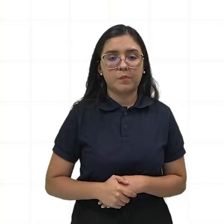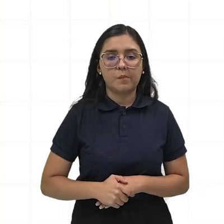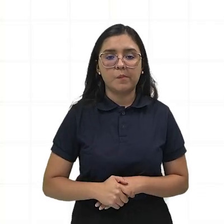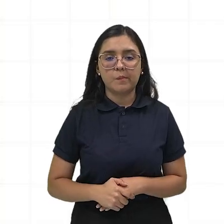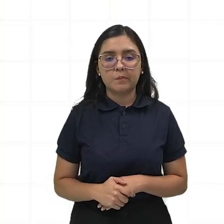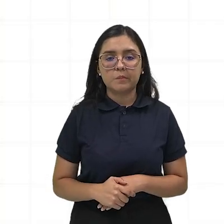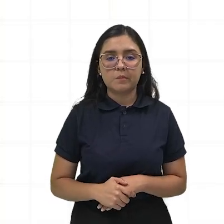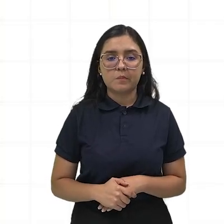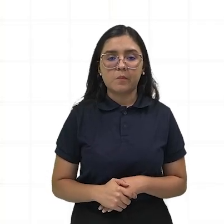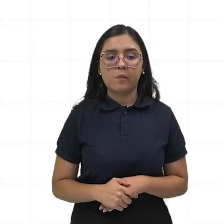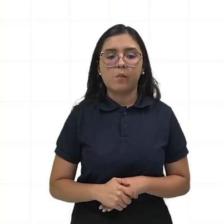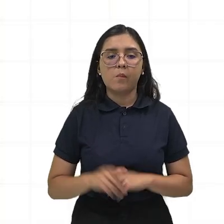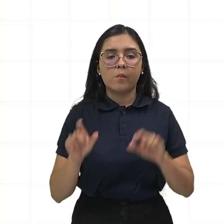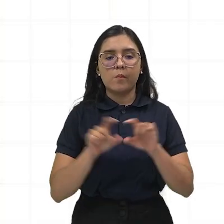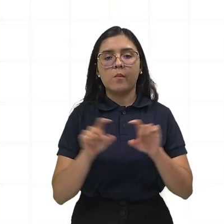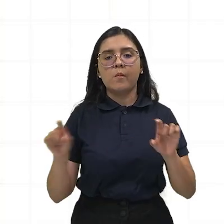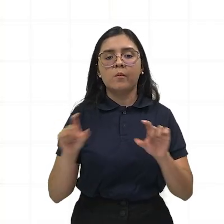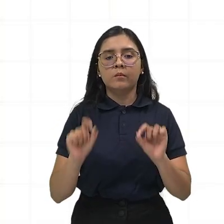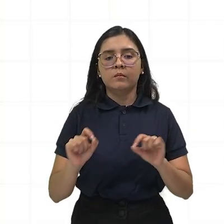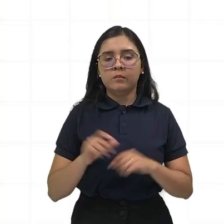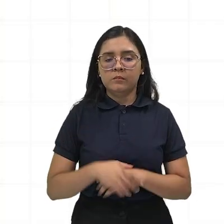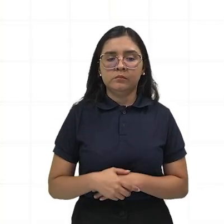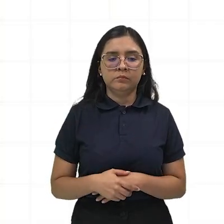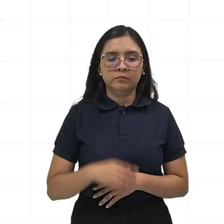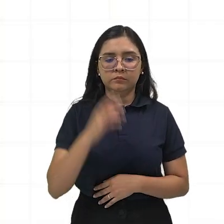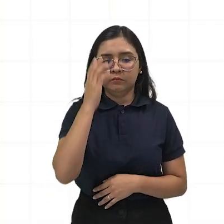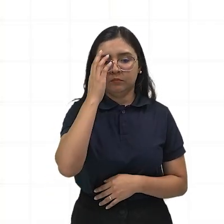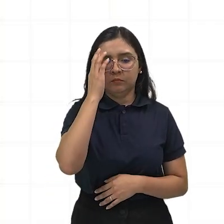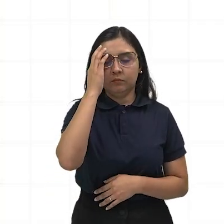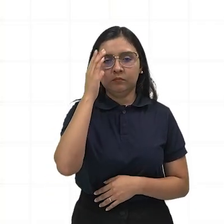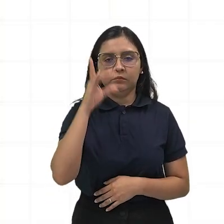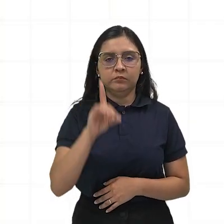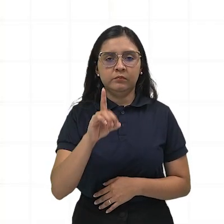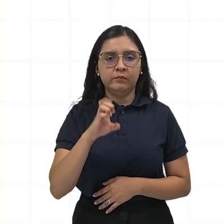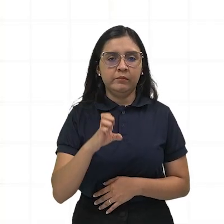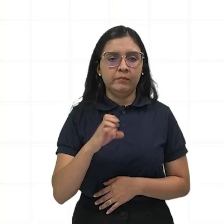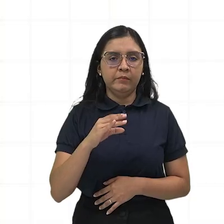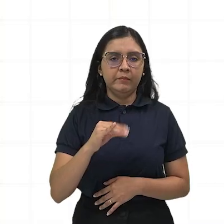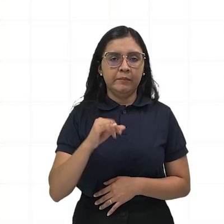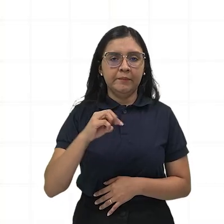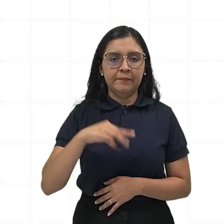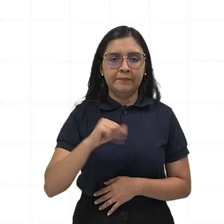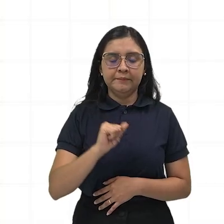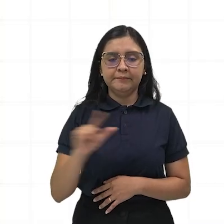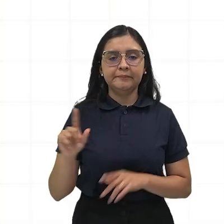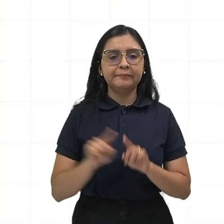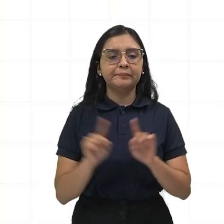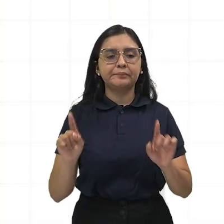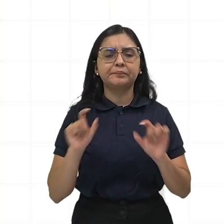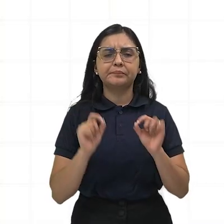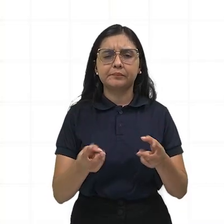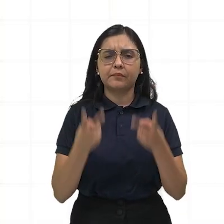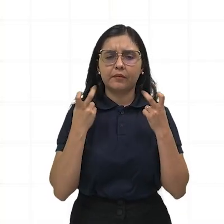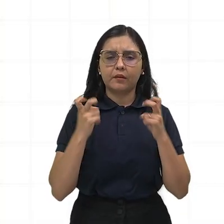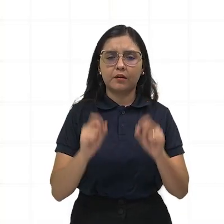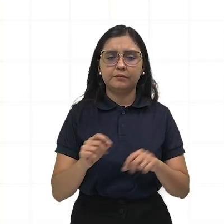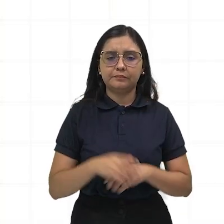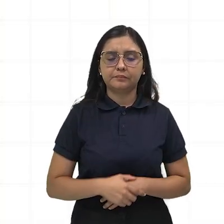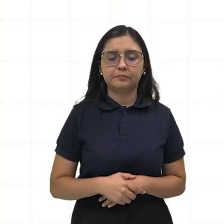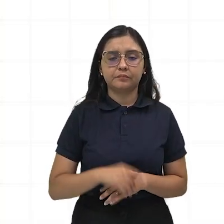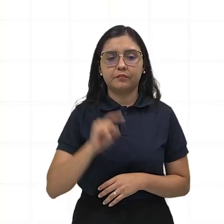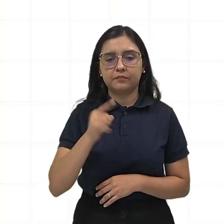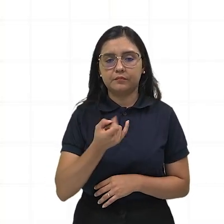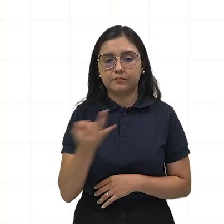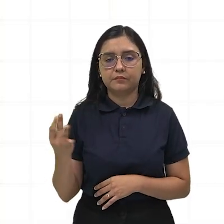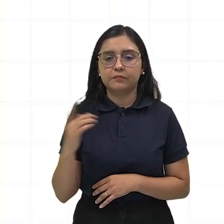é chamado de parte o quê? Parte decimal. Mas o que é que nós observamos? Na parte